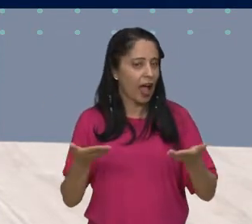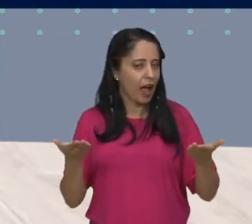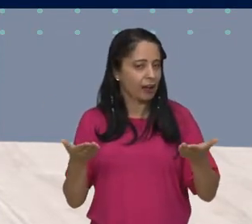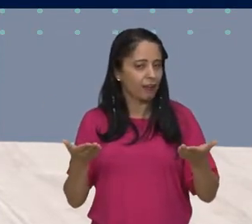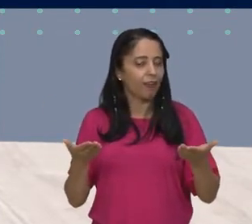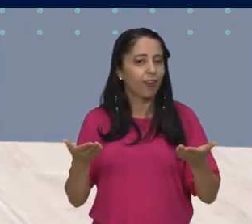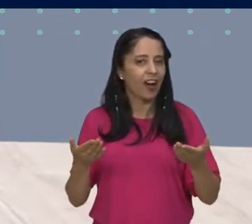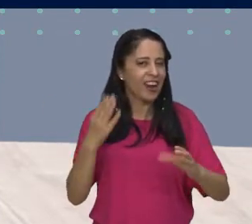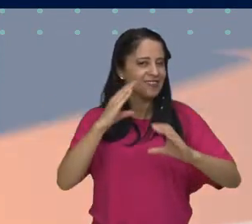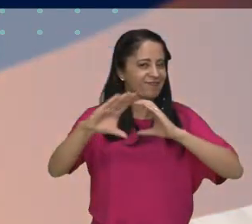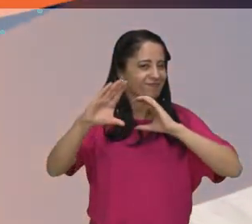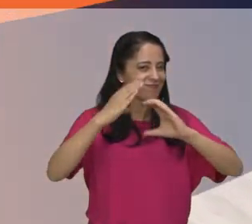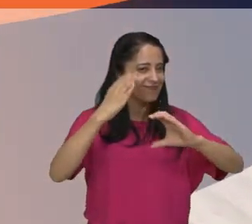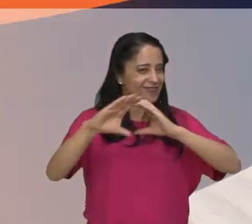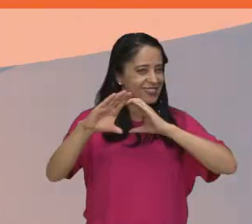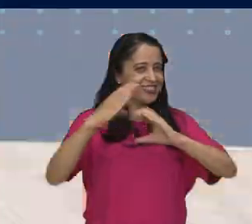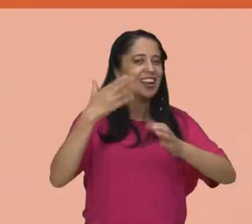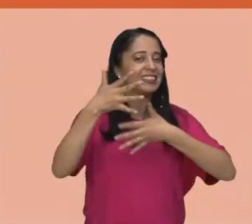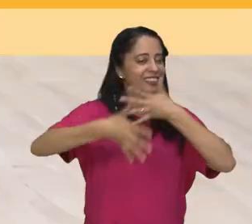vamos cantar.